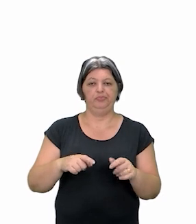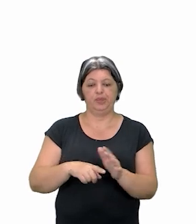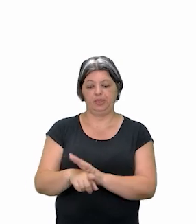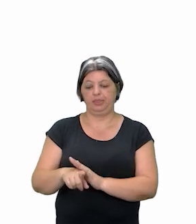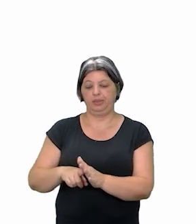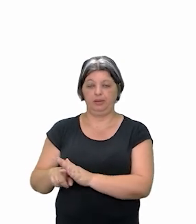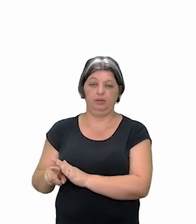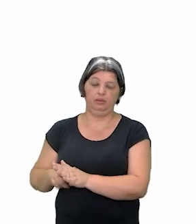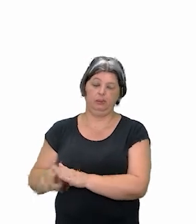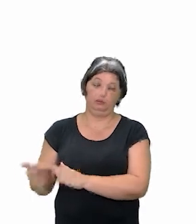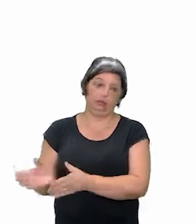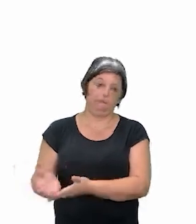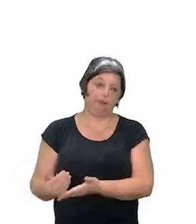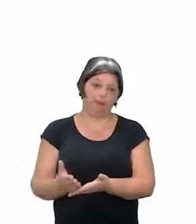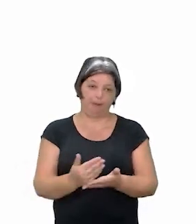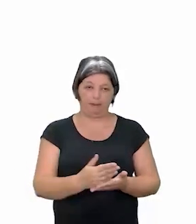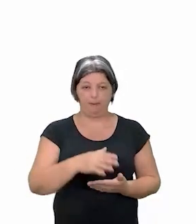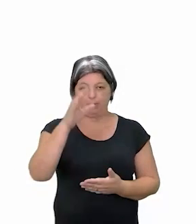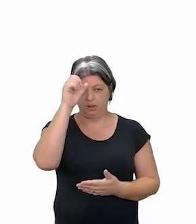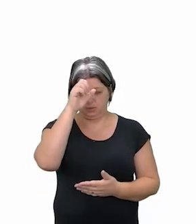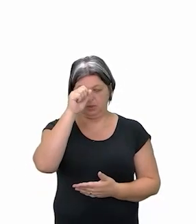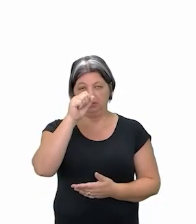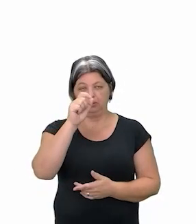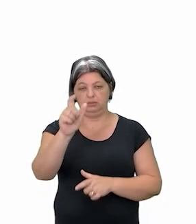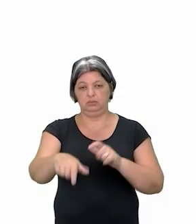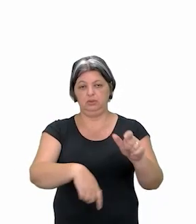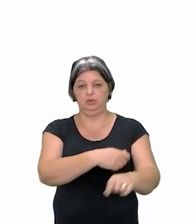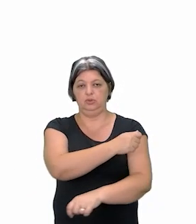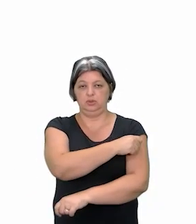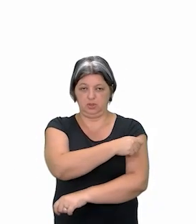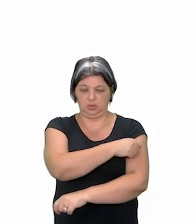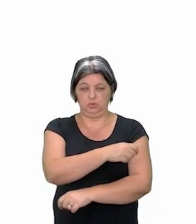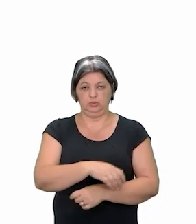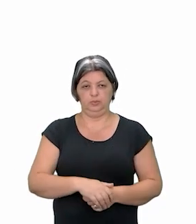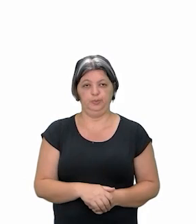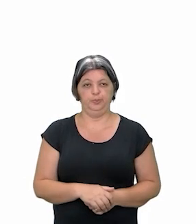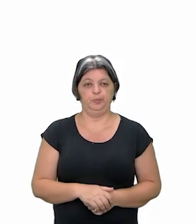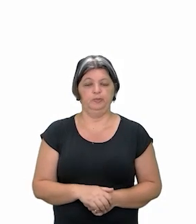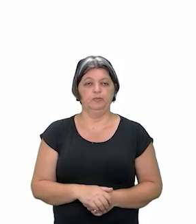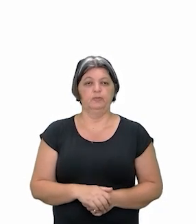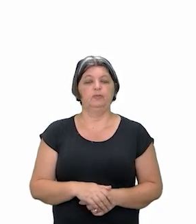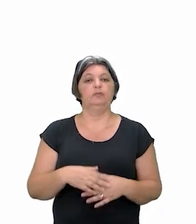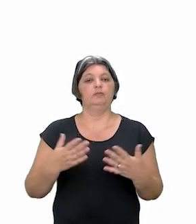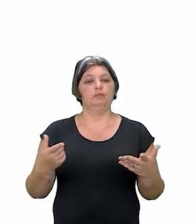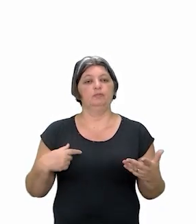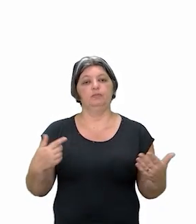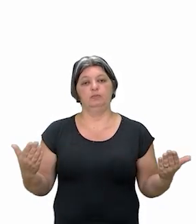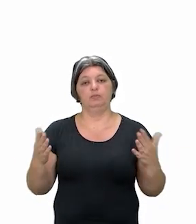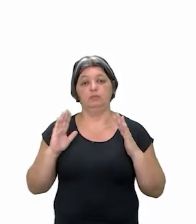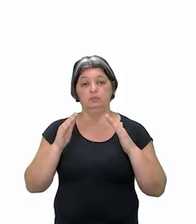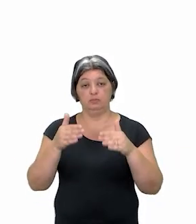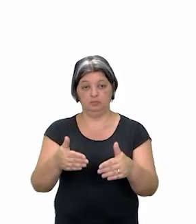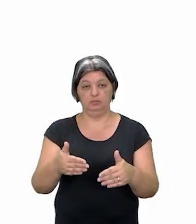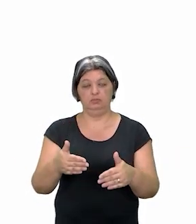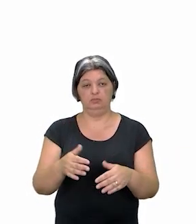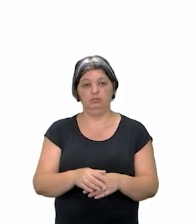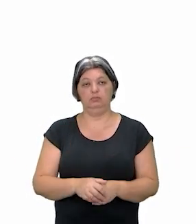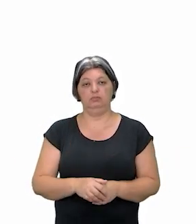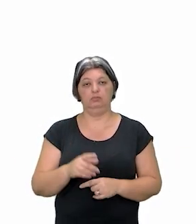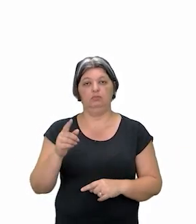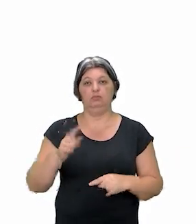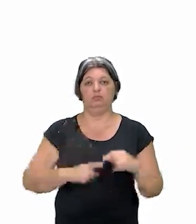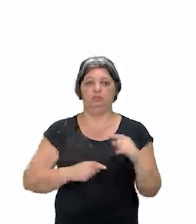realizar esse diagnóstico da aprendizagem dos estudantes, tá bem? Vamos lá, então, focar um pouco agora nesses